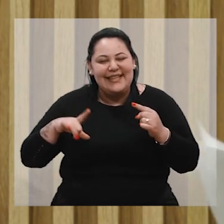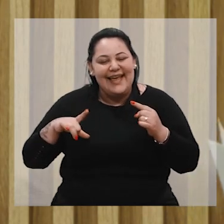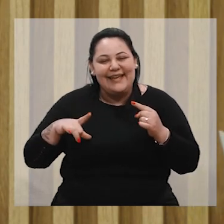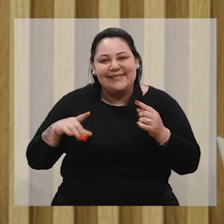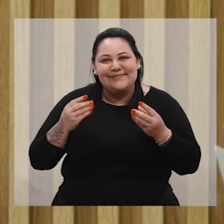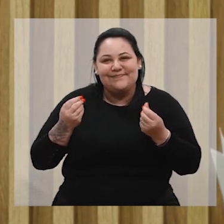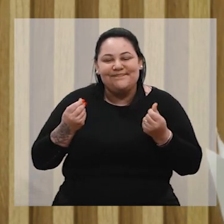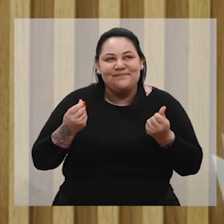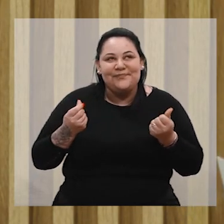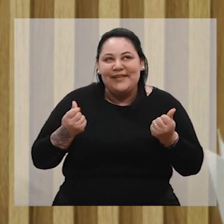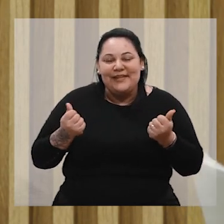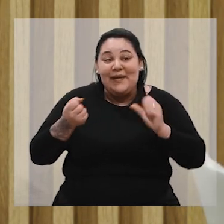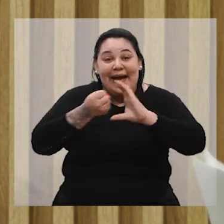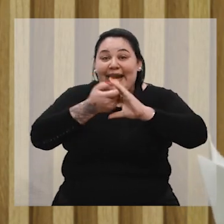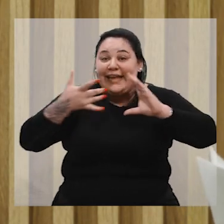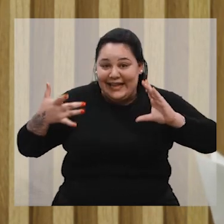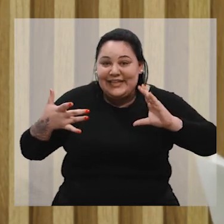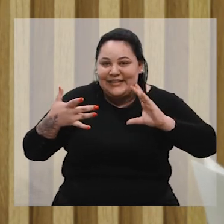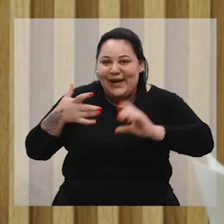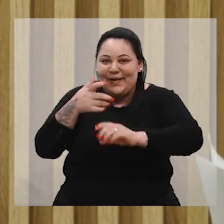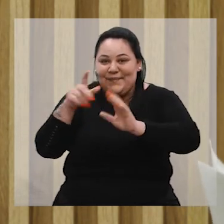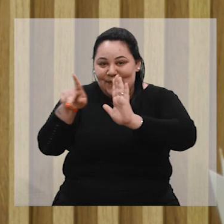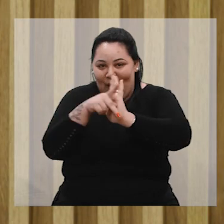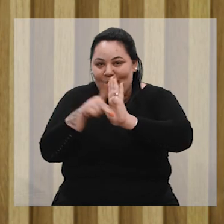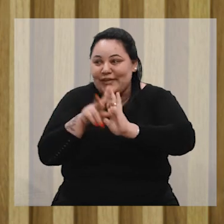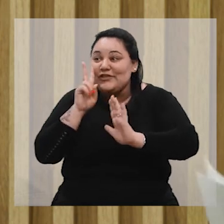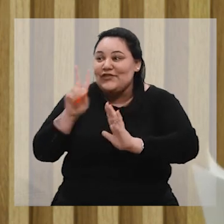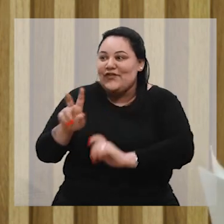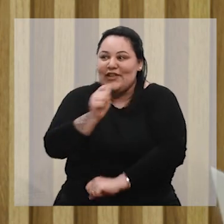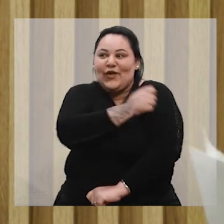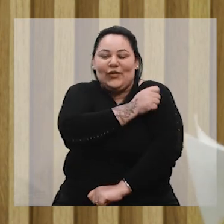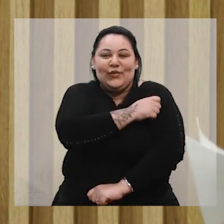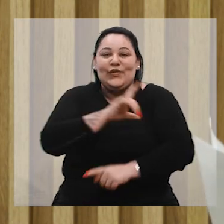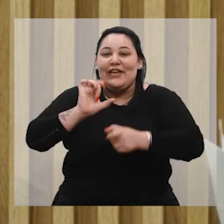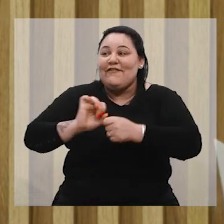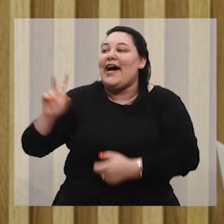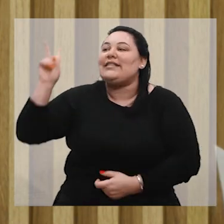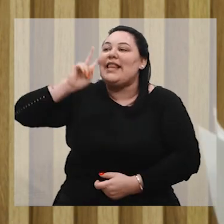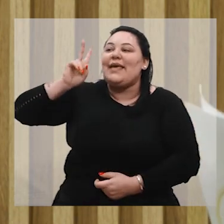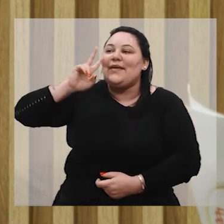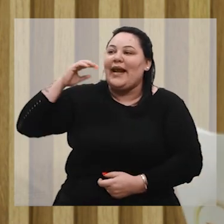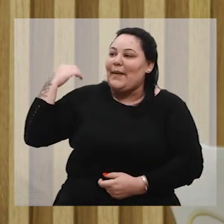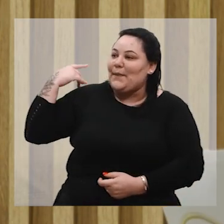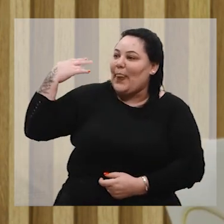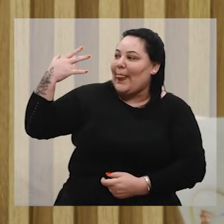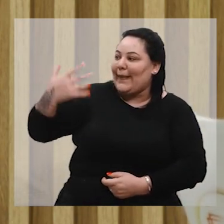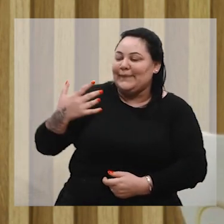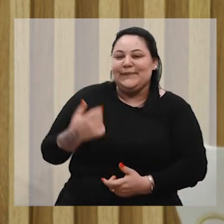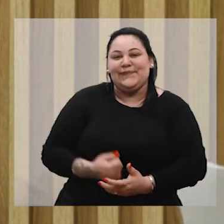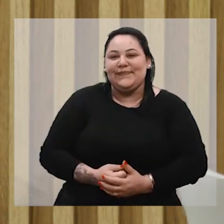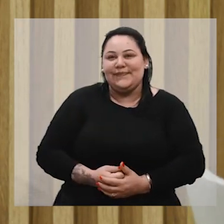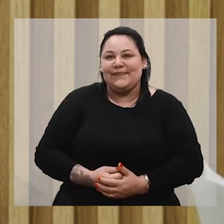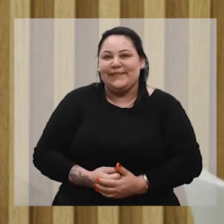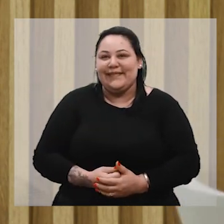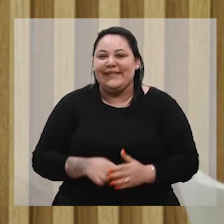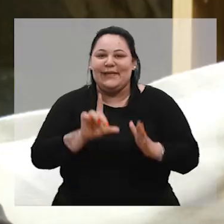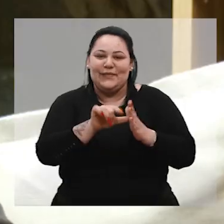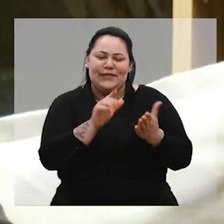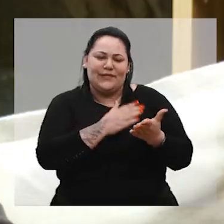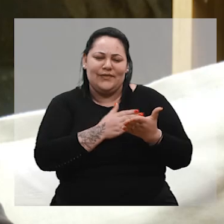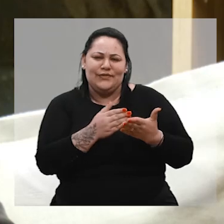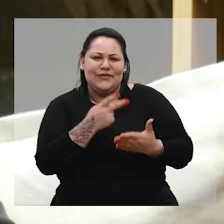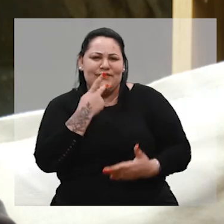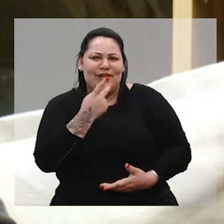mas tem uma identidadezinha, assim, uma característica que a gente enxerga neles e faz retomar. Sim, tu